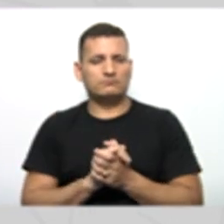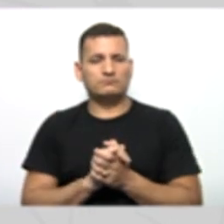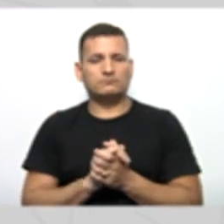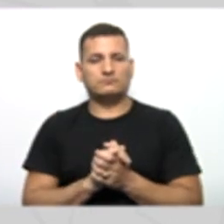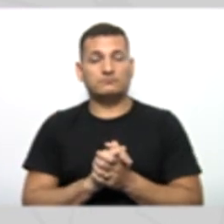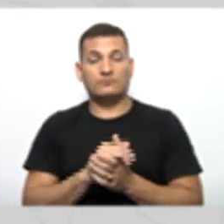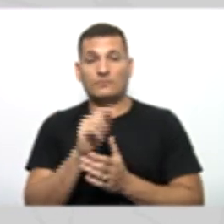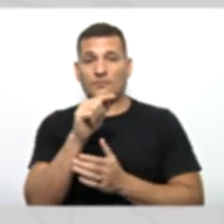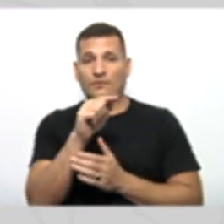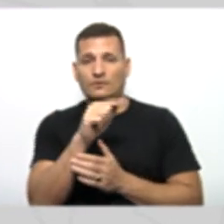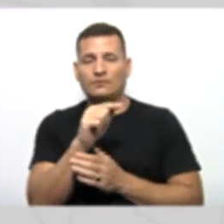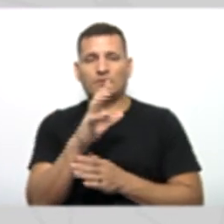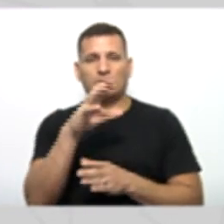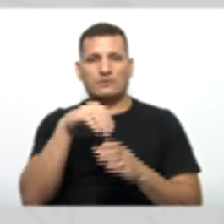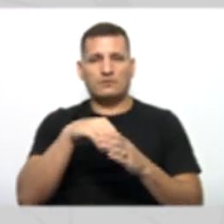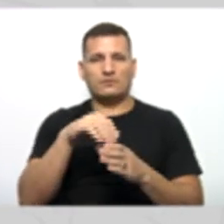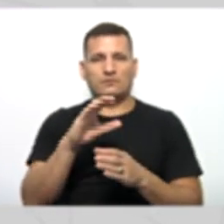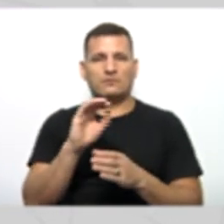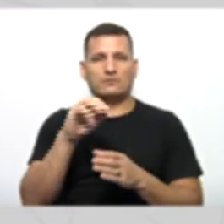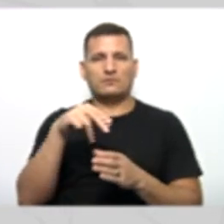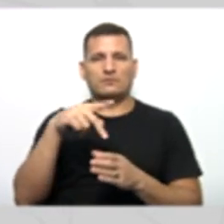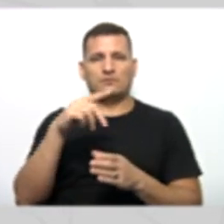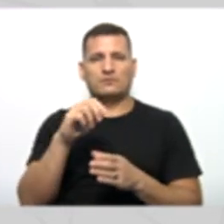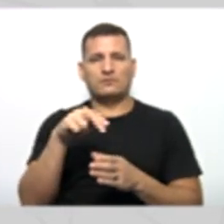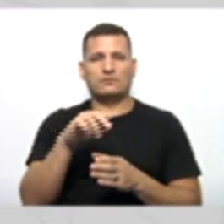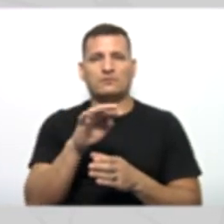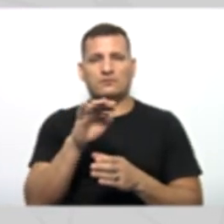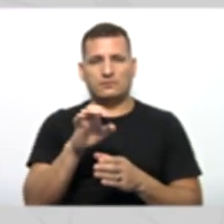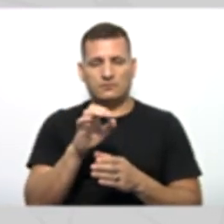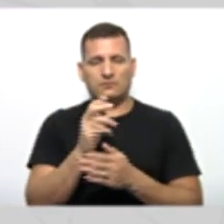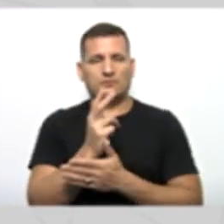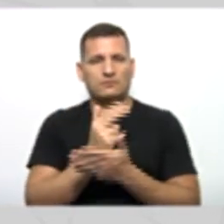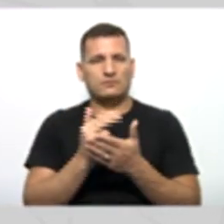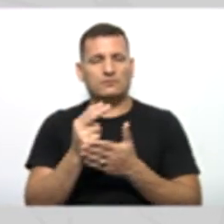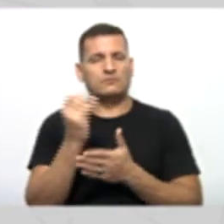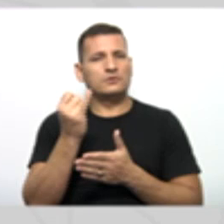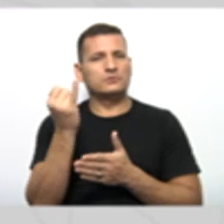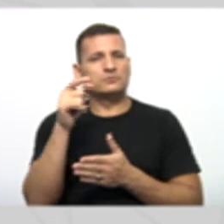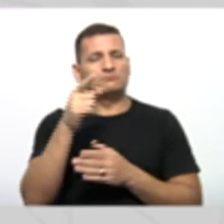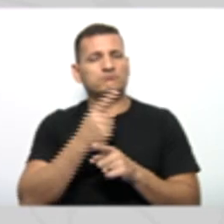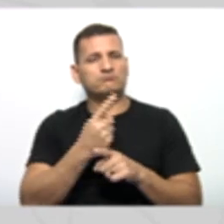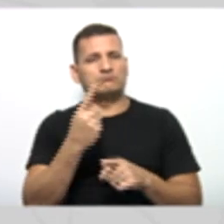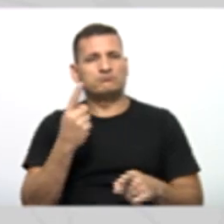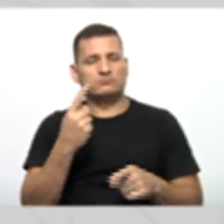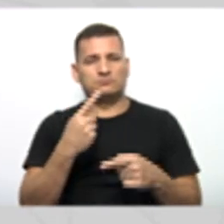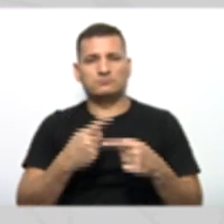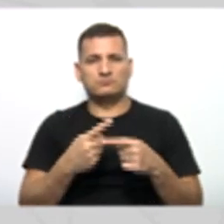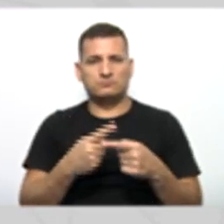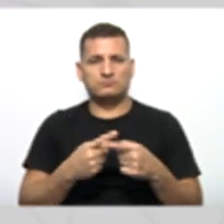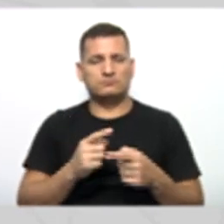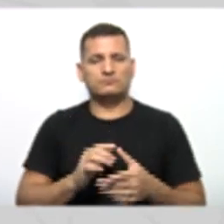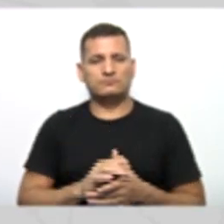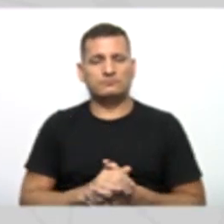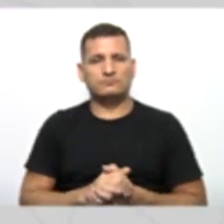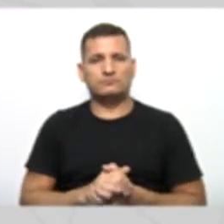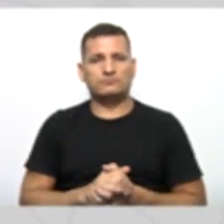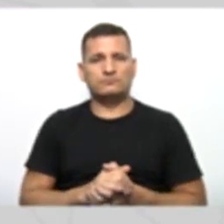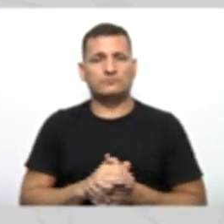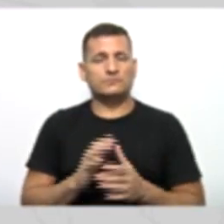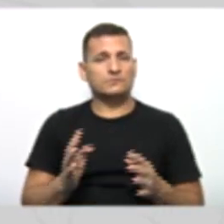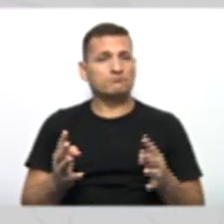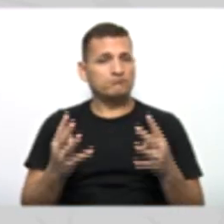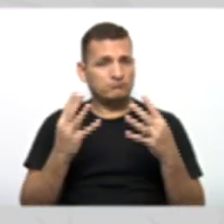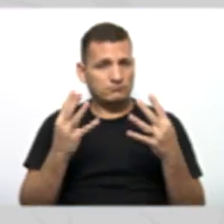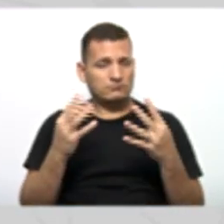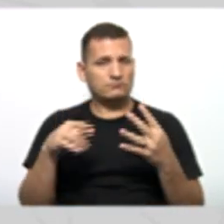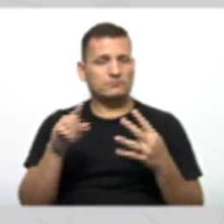ó, já é importante você identificar ele, porque nessa fase, eu até chamo a atenção de